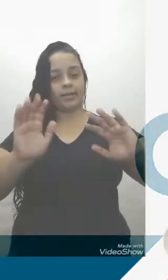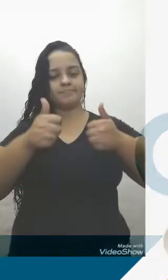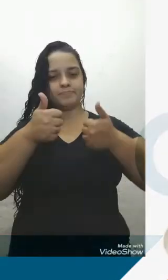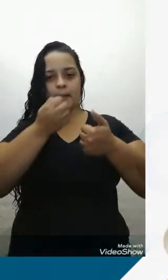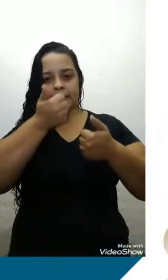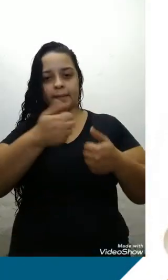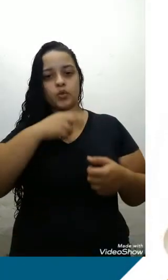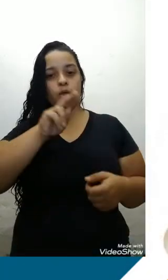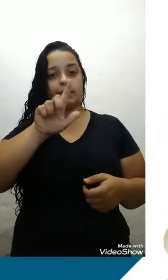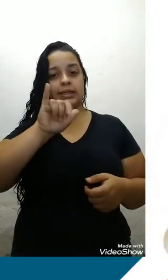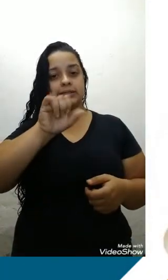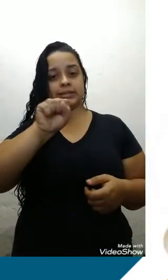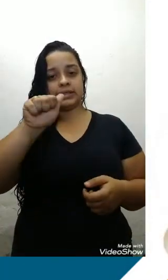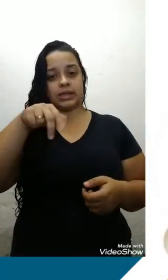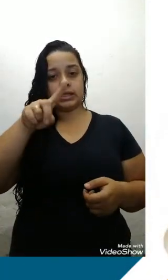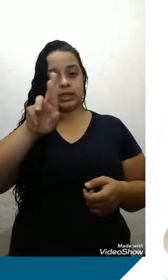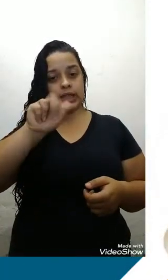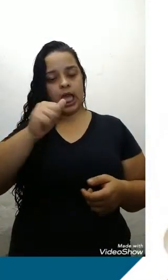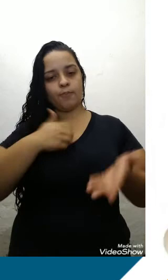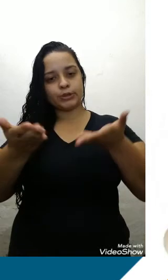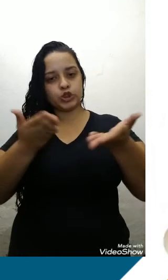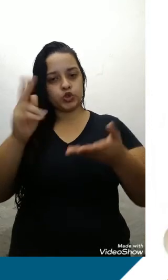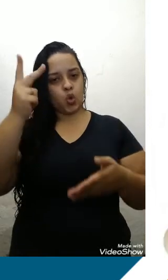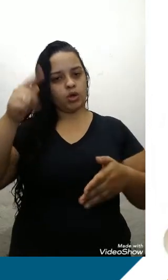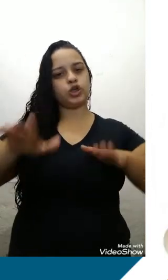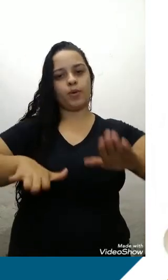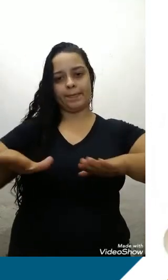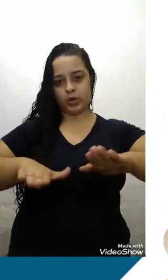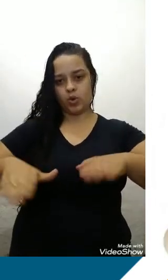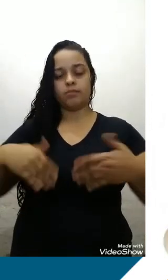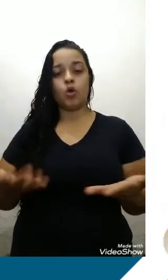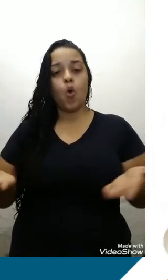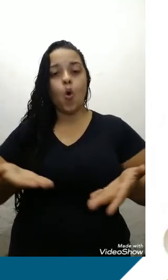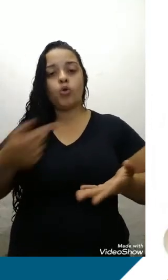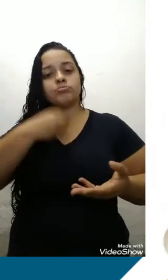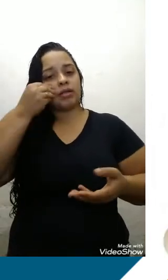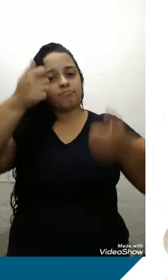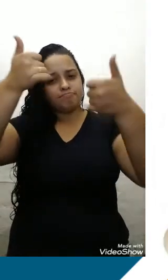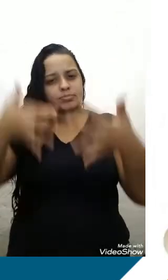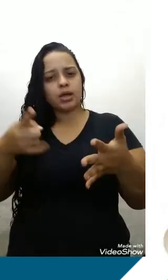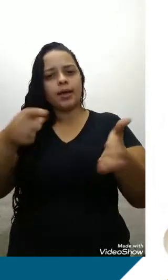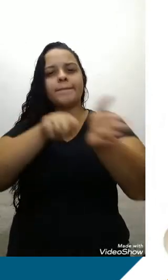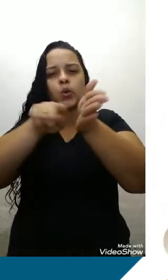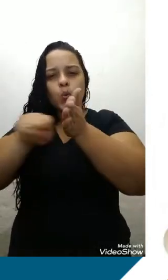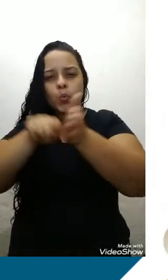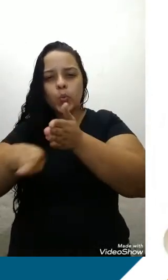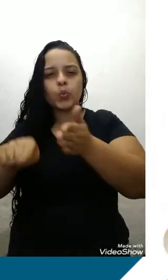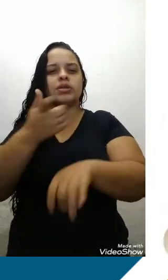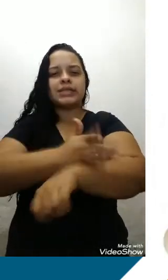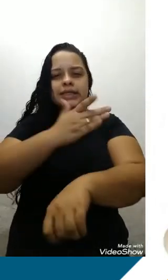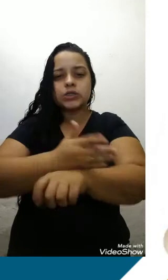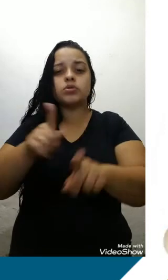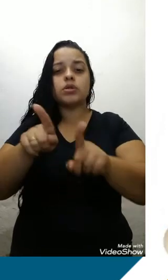Olá pessoal, tudo bem? Eu sou Lissandra, mediadora de História do Polo de Jacarepaguá. E vim aqui hoje resolver alguns exercícios com vocês e